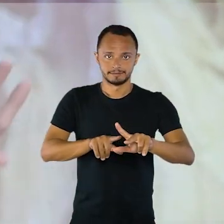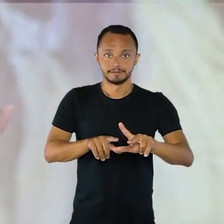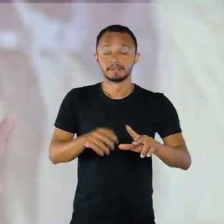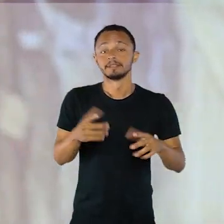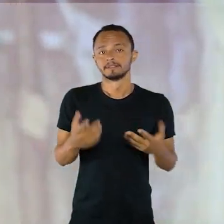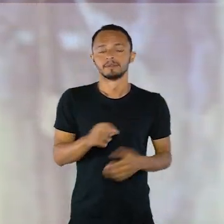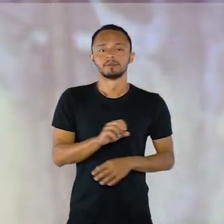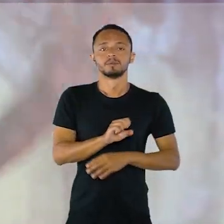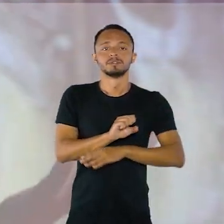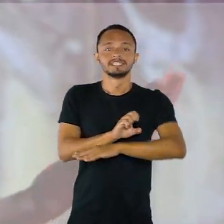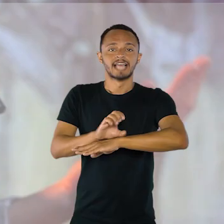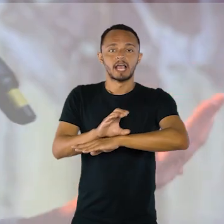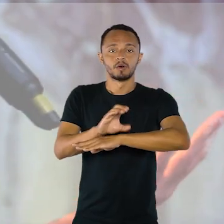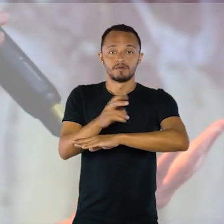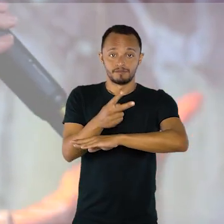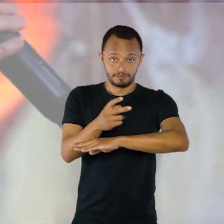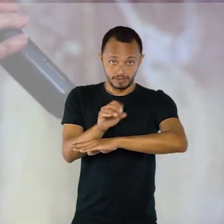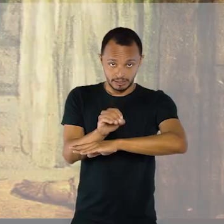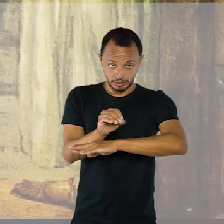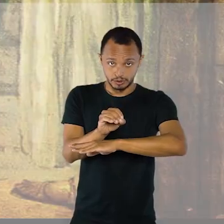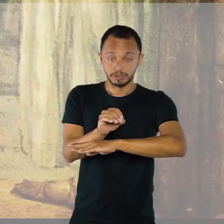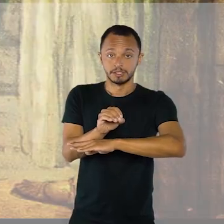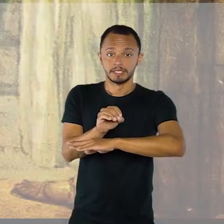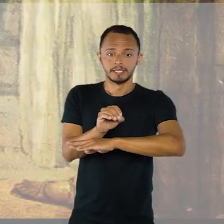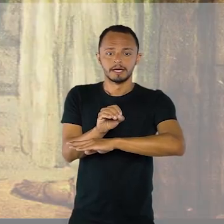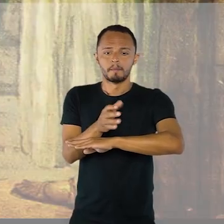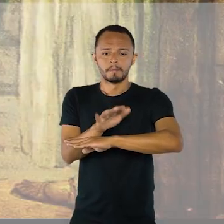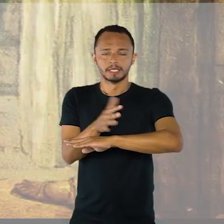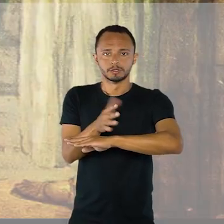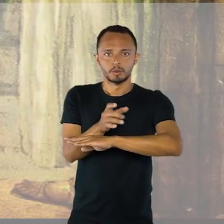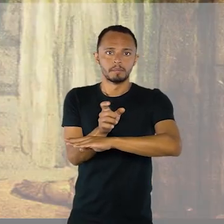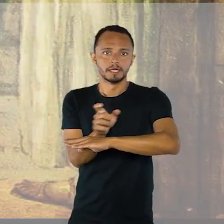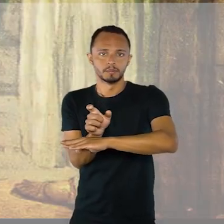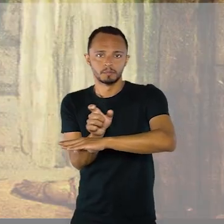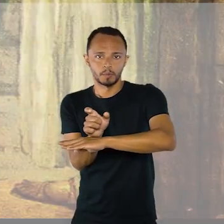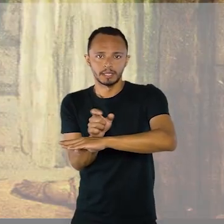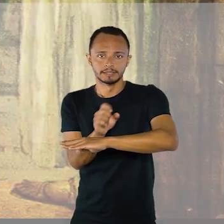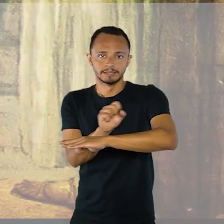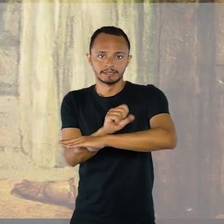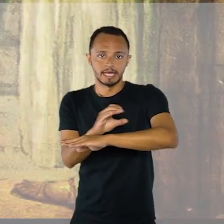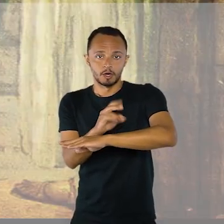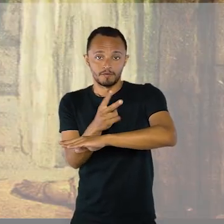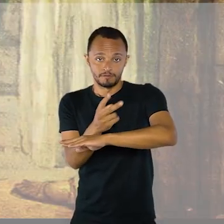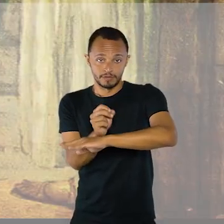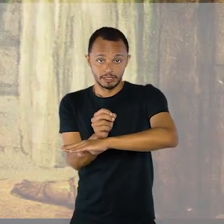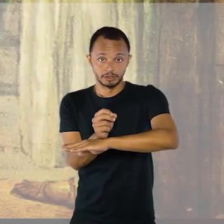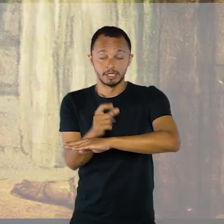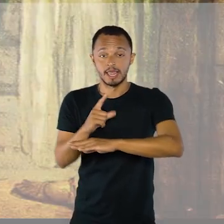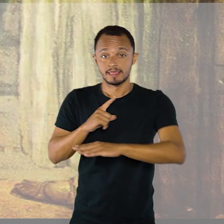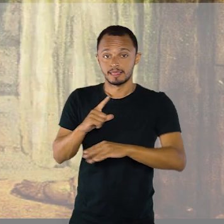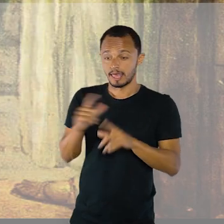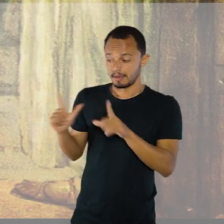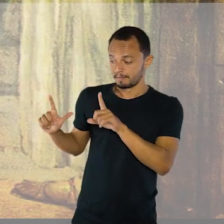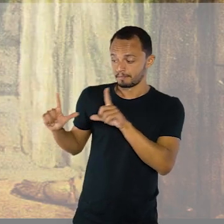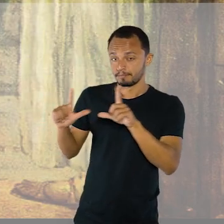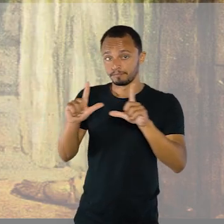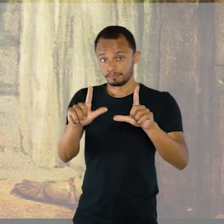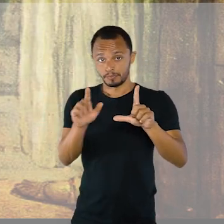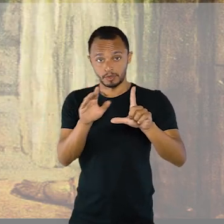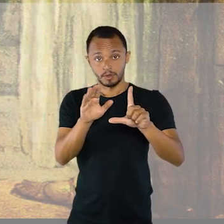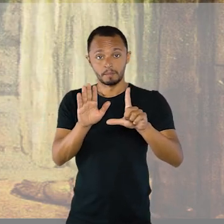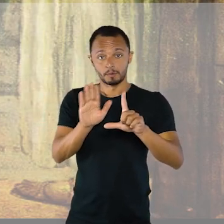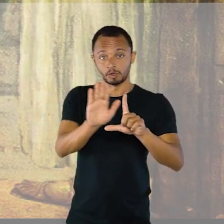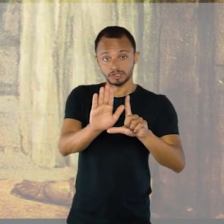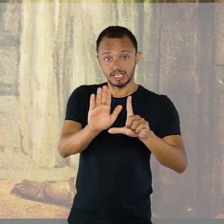no século XX, depois da segunda década do século XX, percebam, todas as imagens que a gente vai projetar aqui na sequência